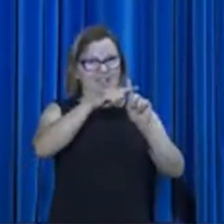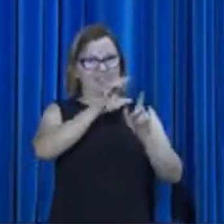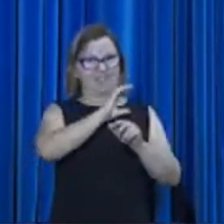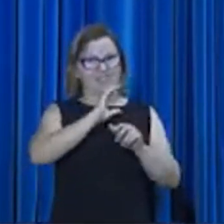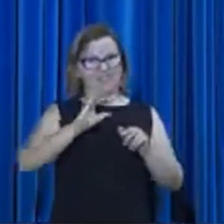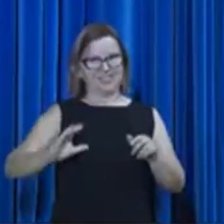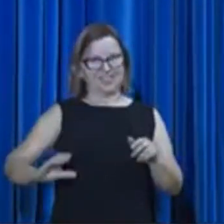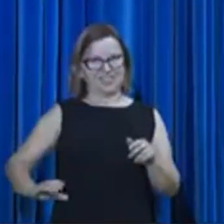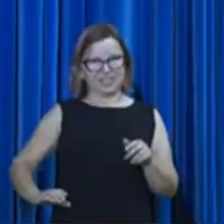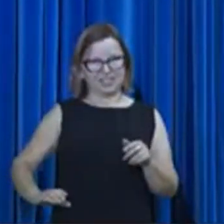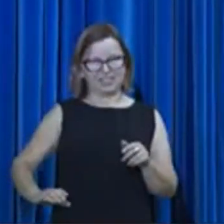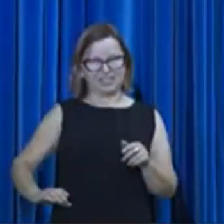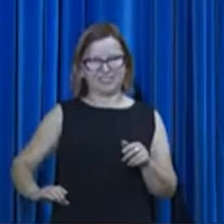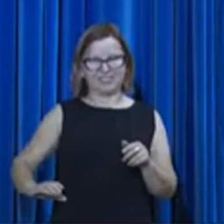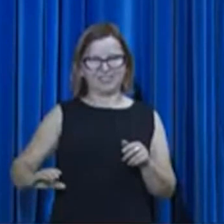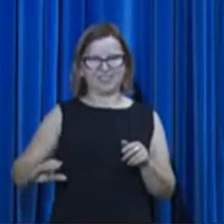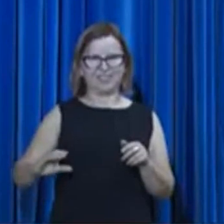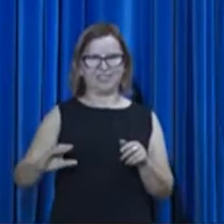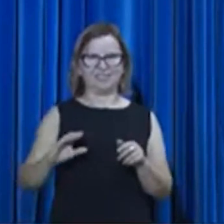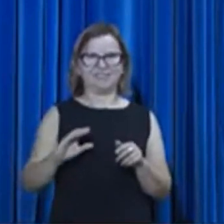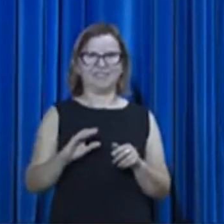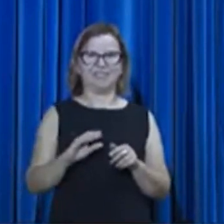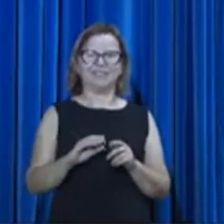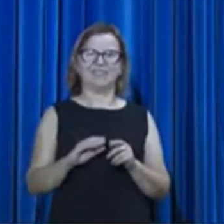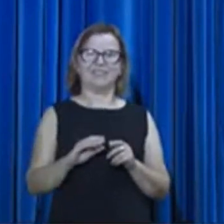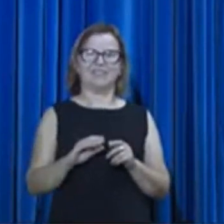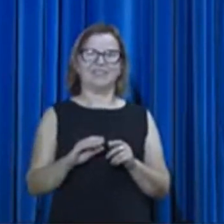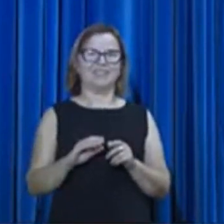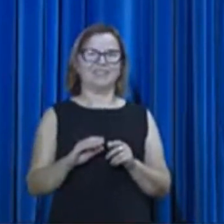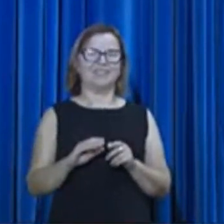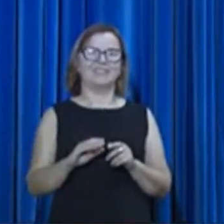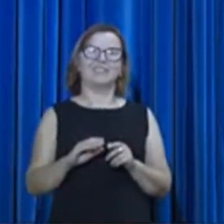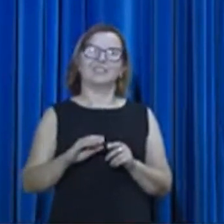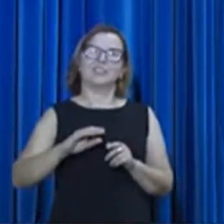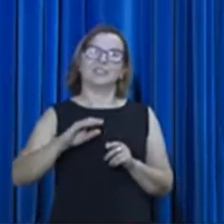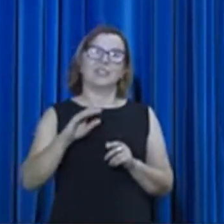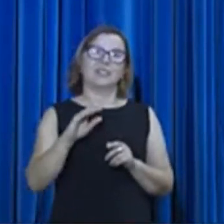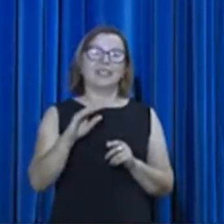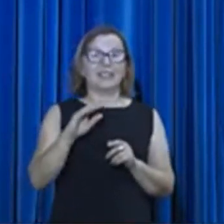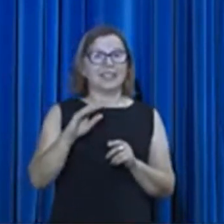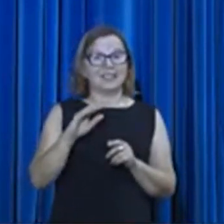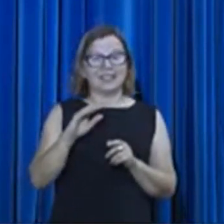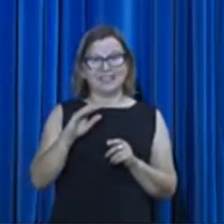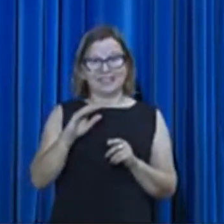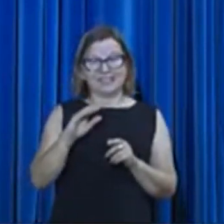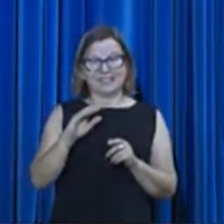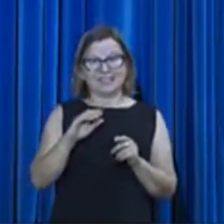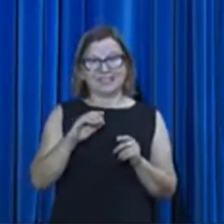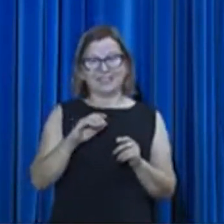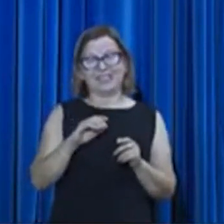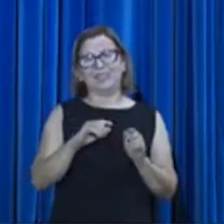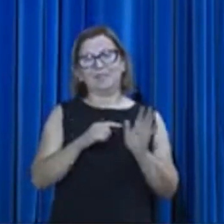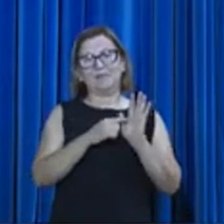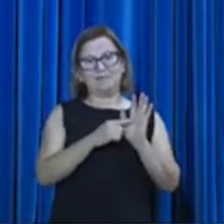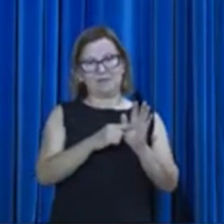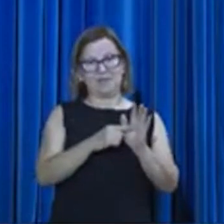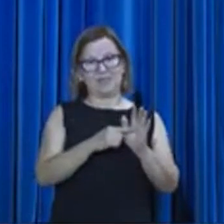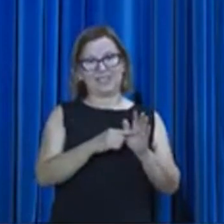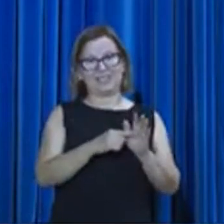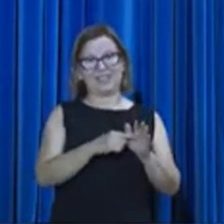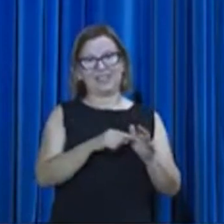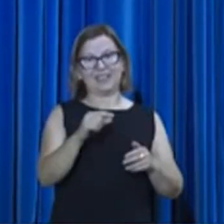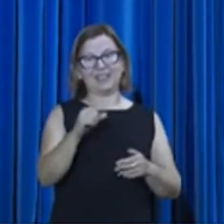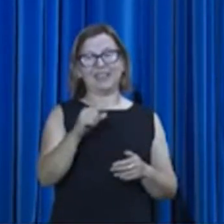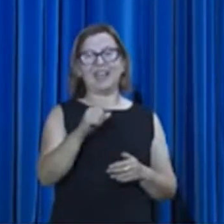essa dimensão da morte para o pecado, para nós e para o mundo, nós estamos